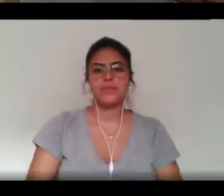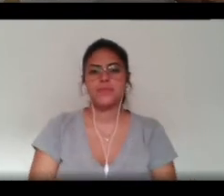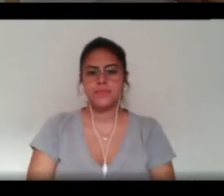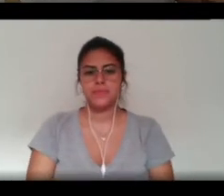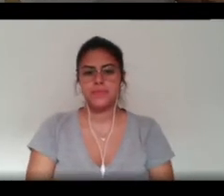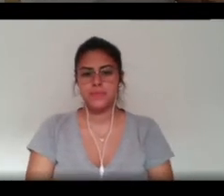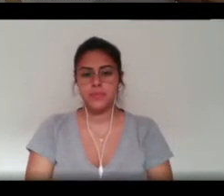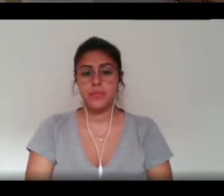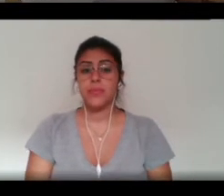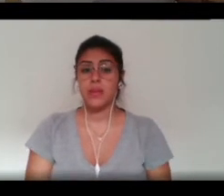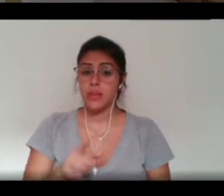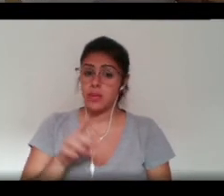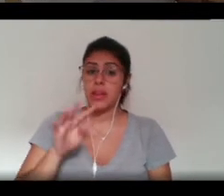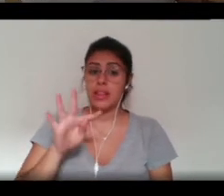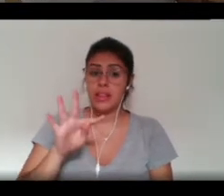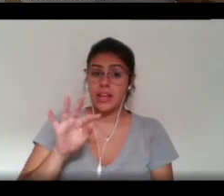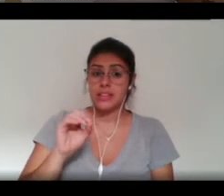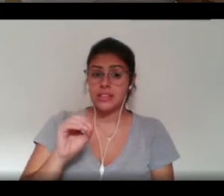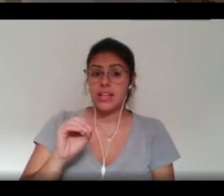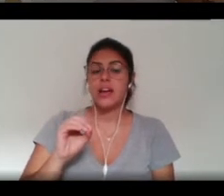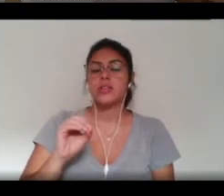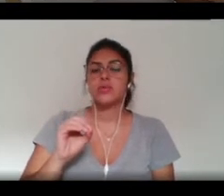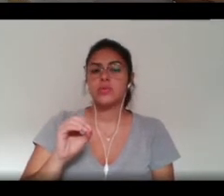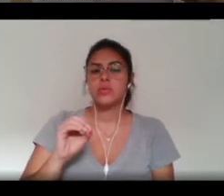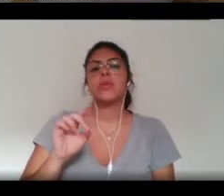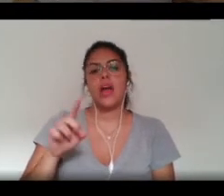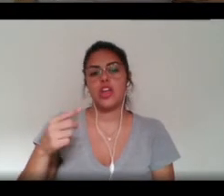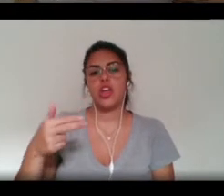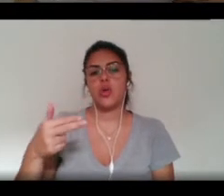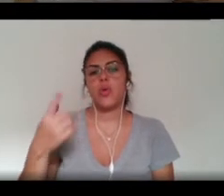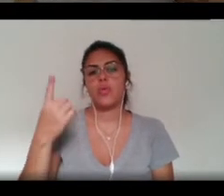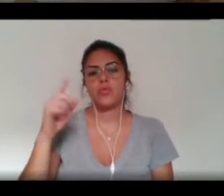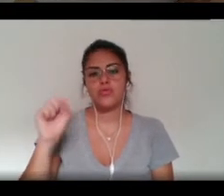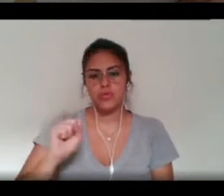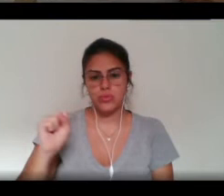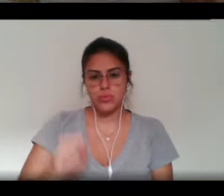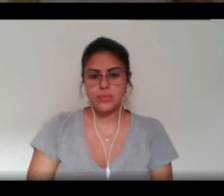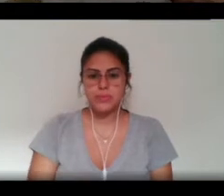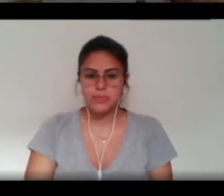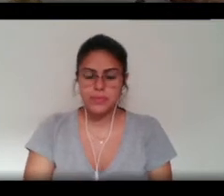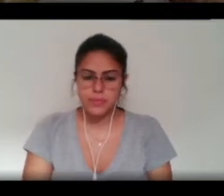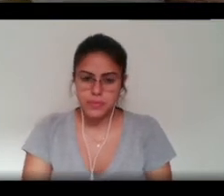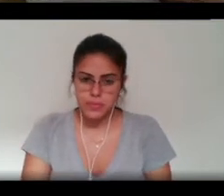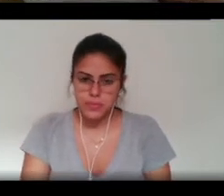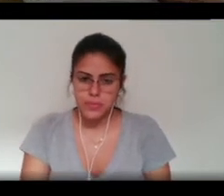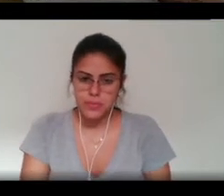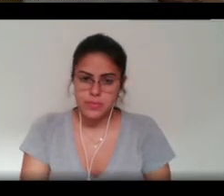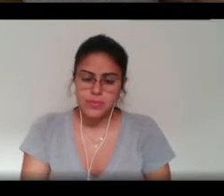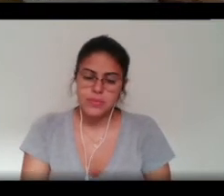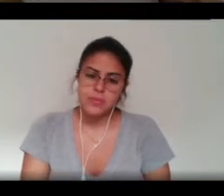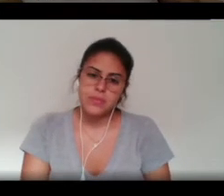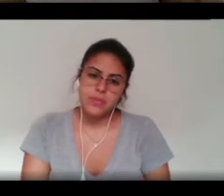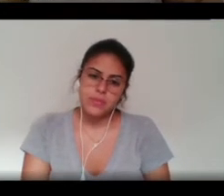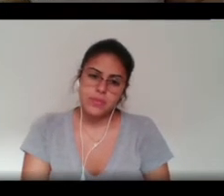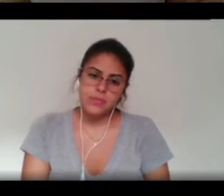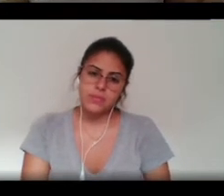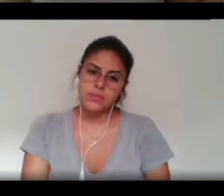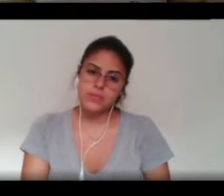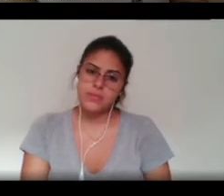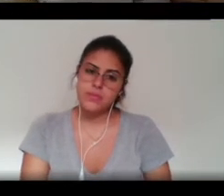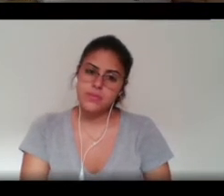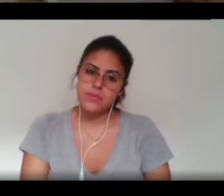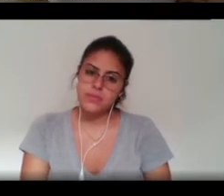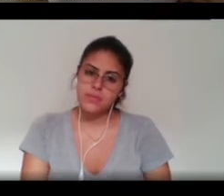esse T0 aqui, ó, é igual a 1 segundo, tá bom? Beleza.